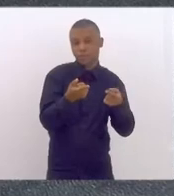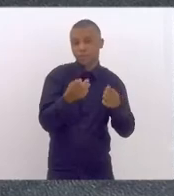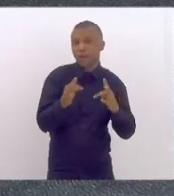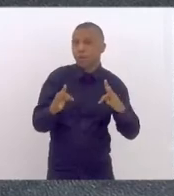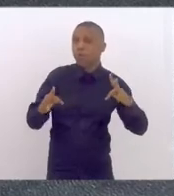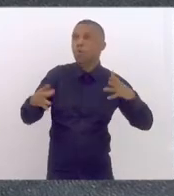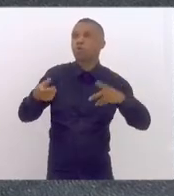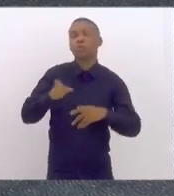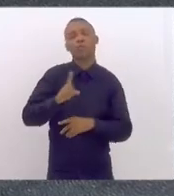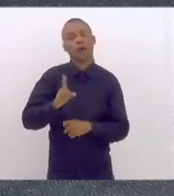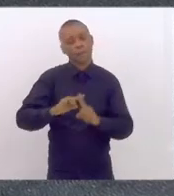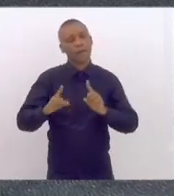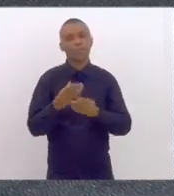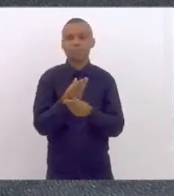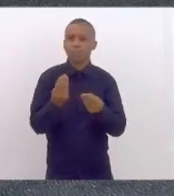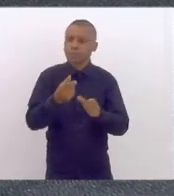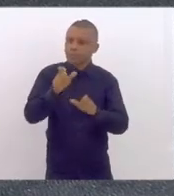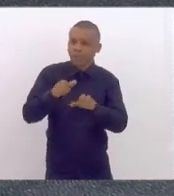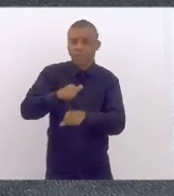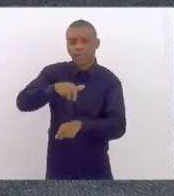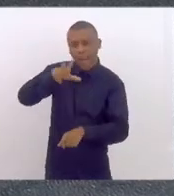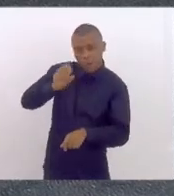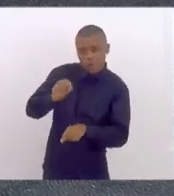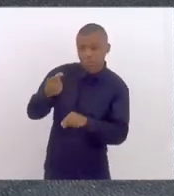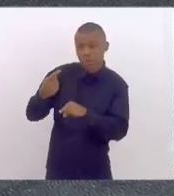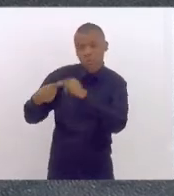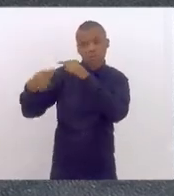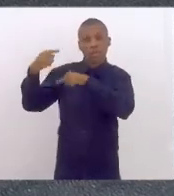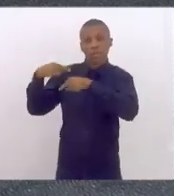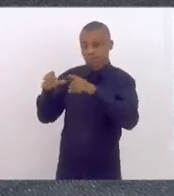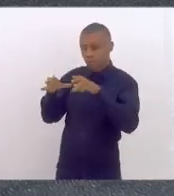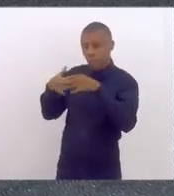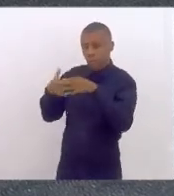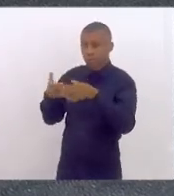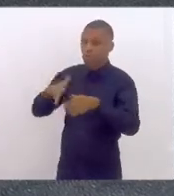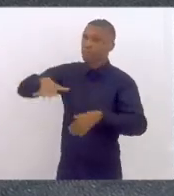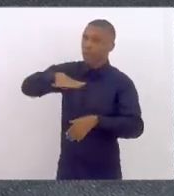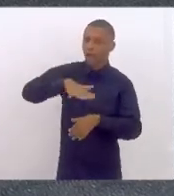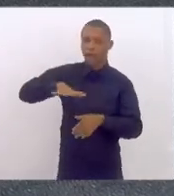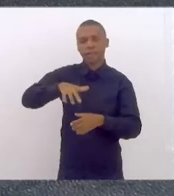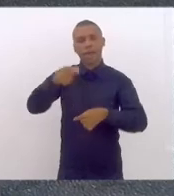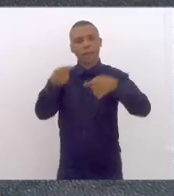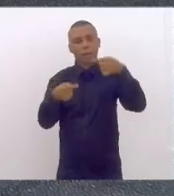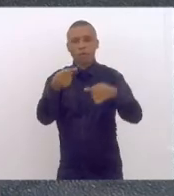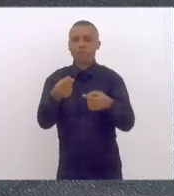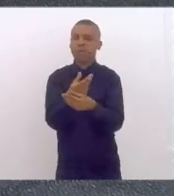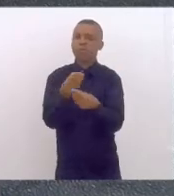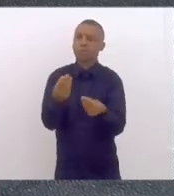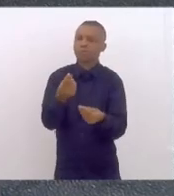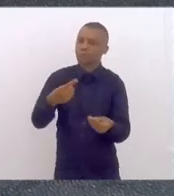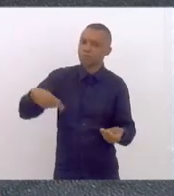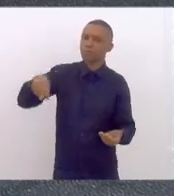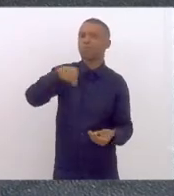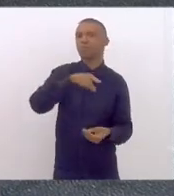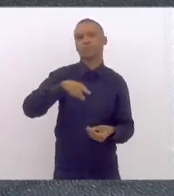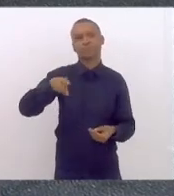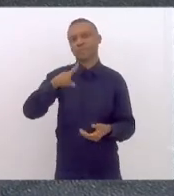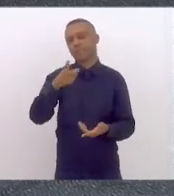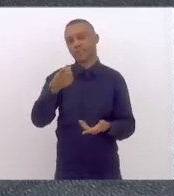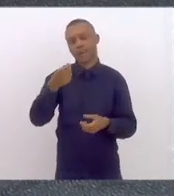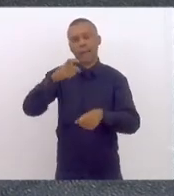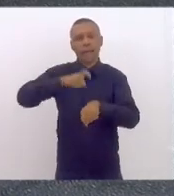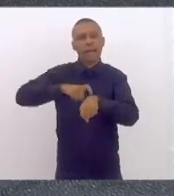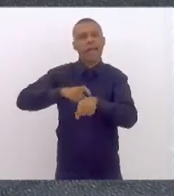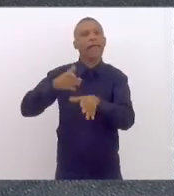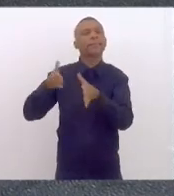entramos a geração que tá aí na política muitos dele né dessa